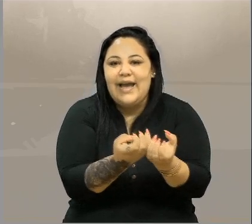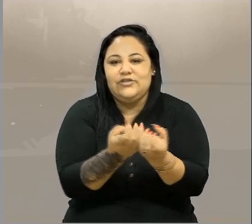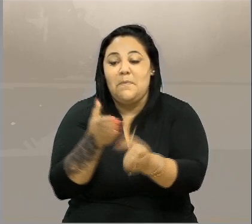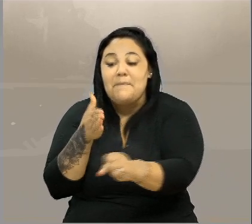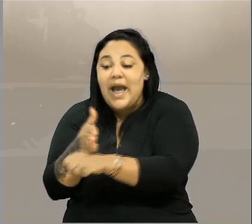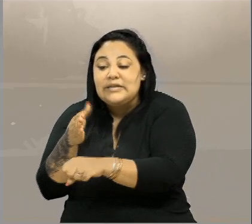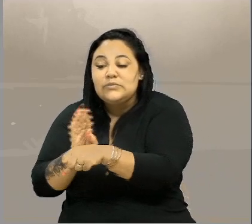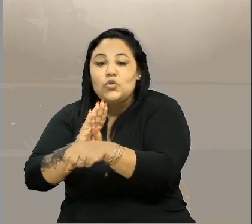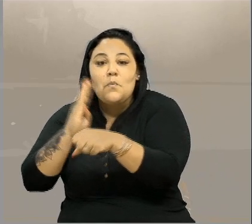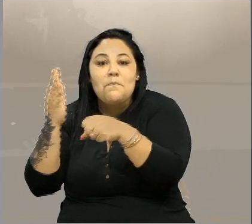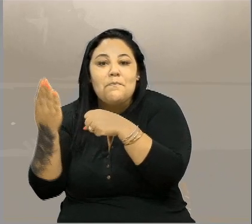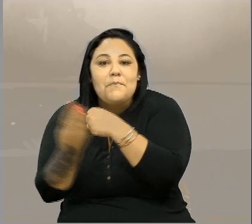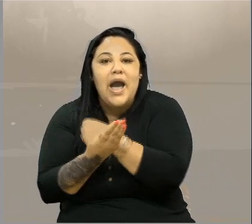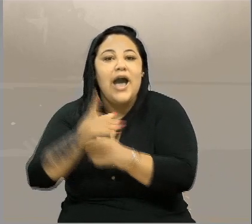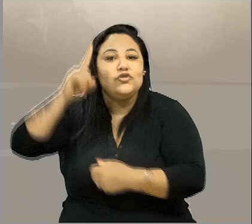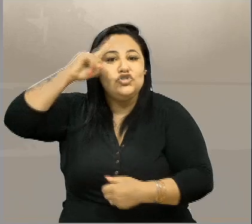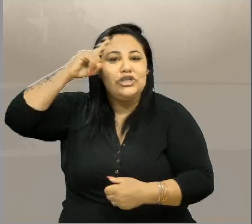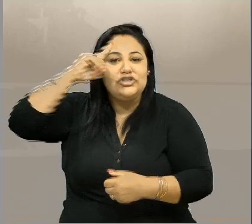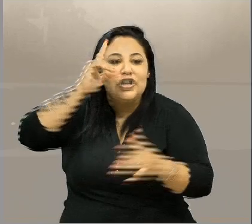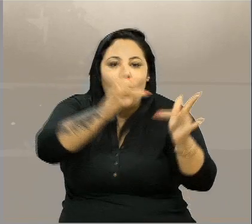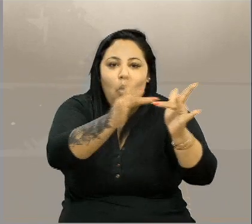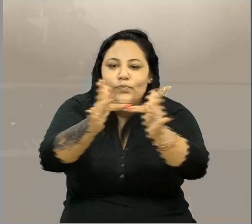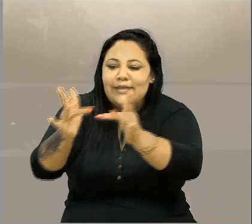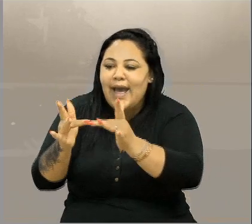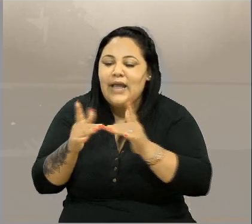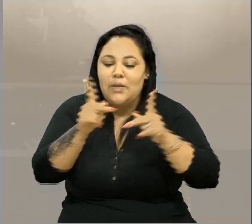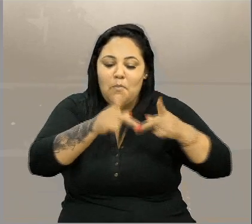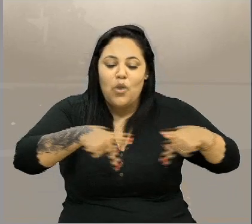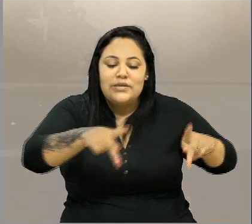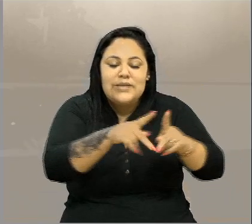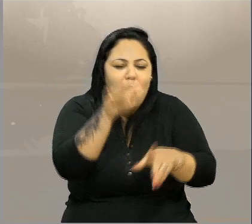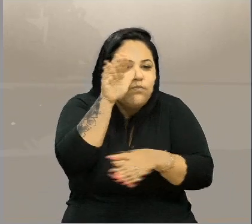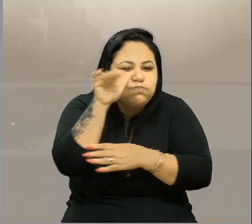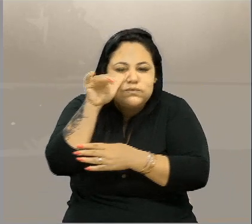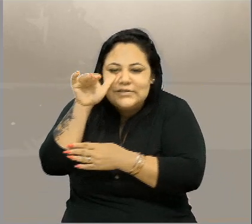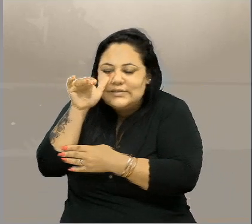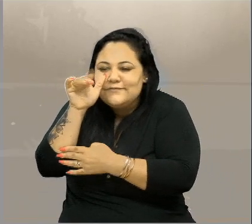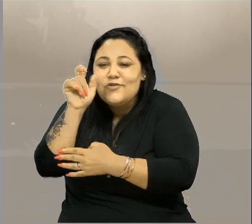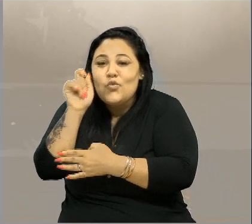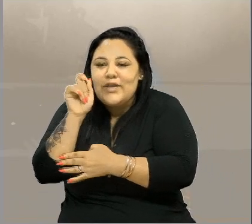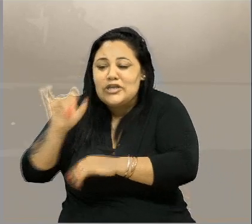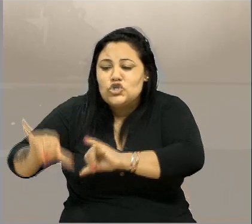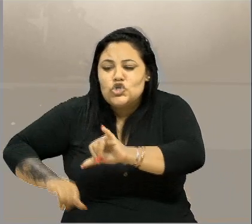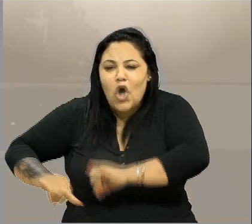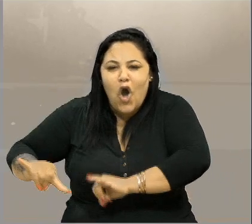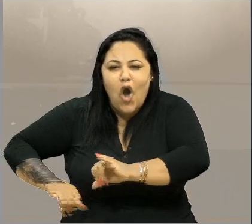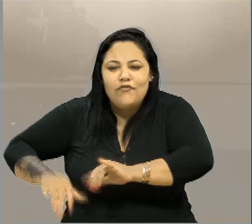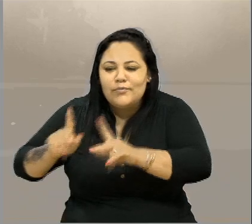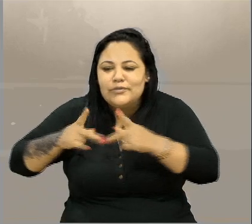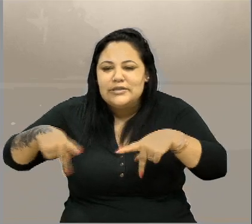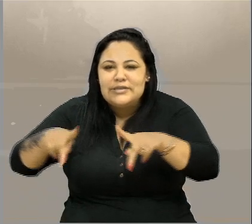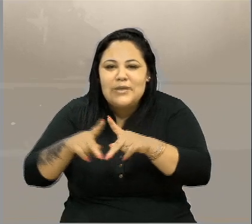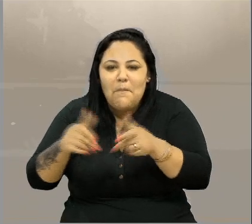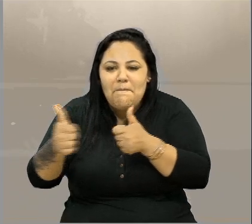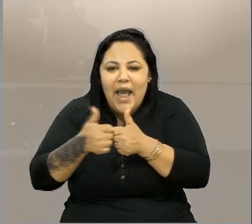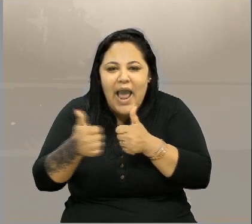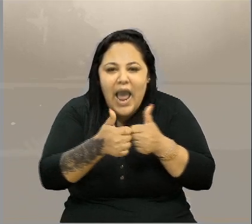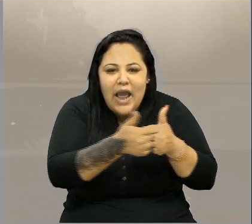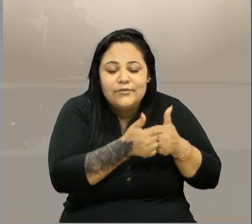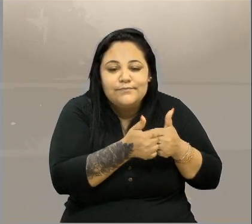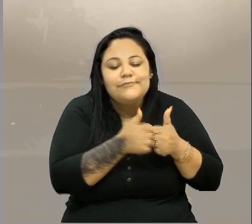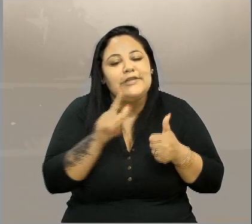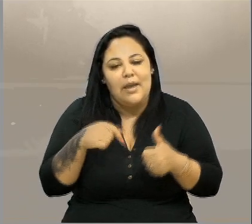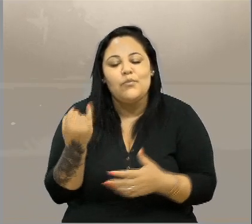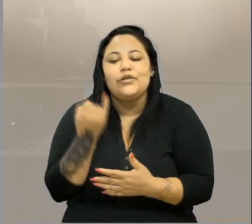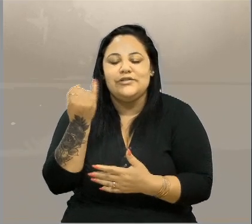parte do dia a dia da população, verificando quais são as dores, né, próximos à sua base, e isso é importantíssimo,